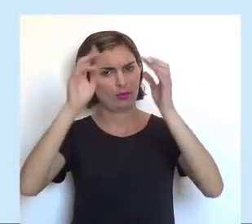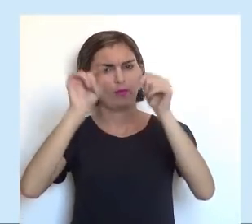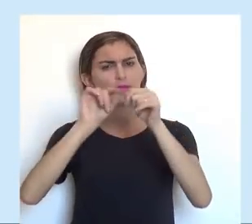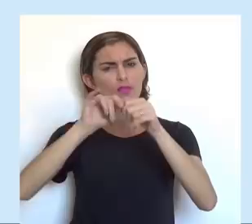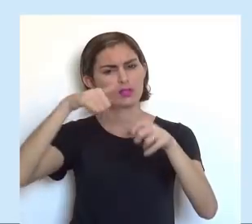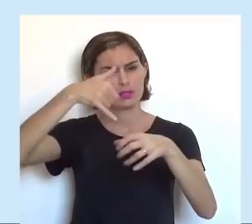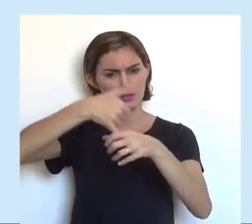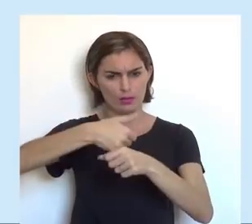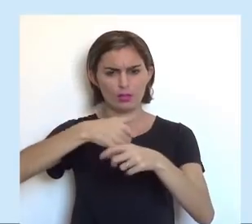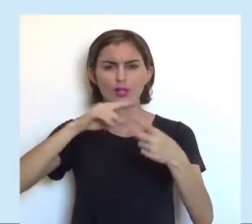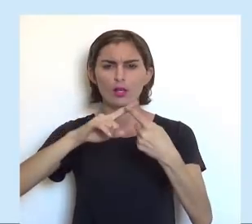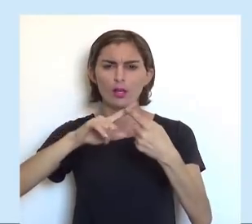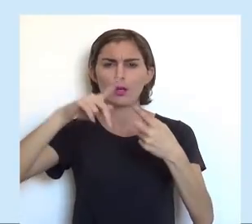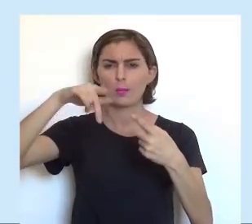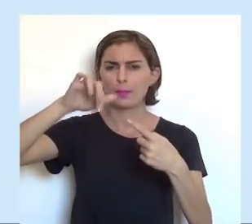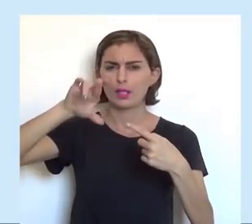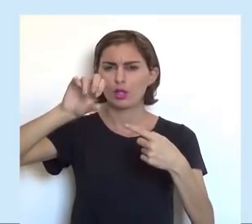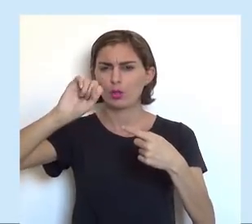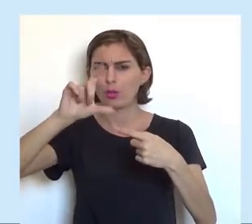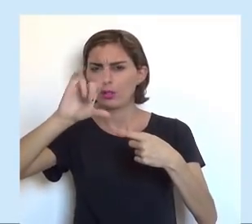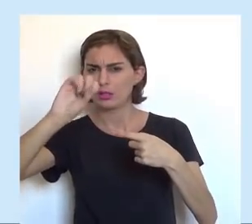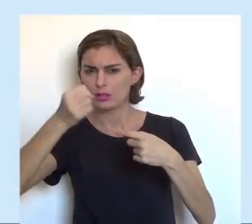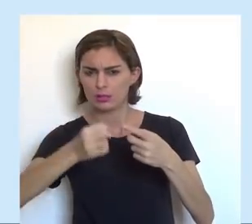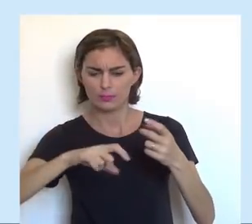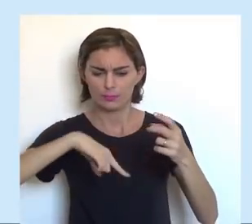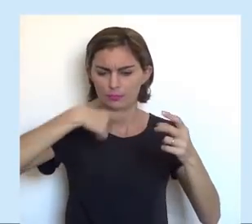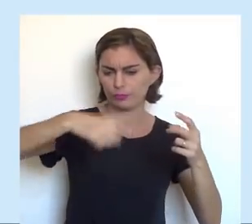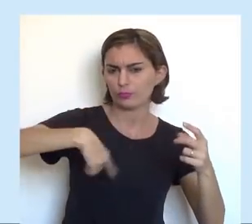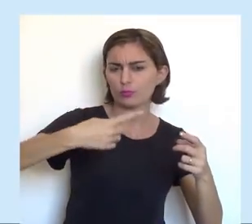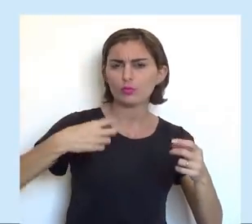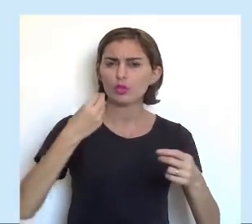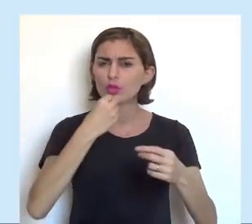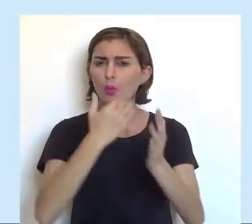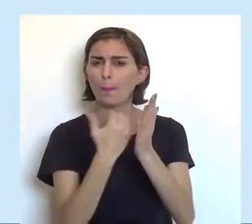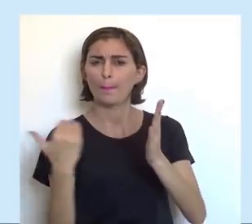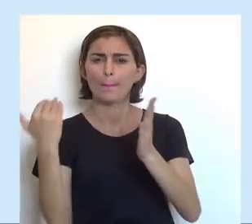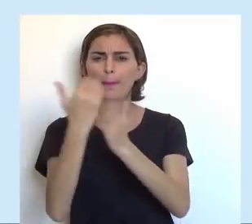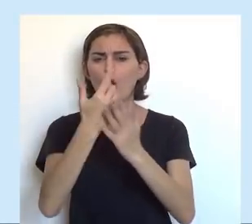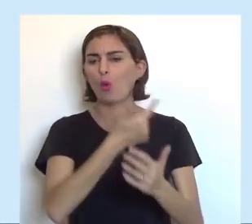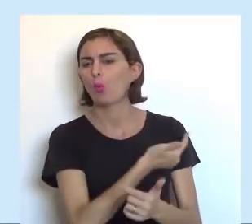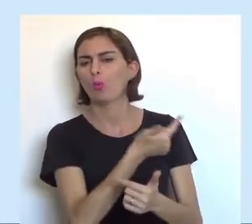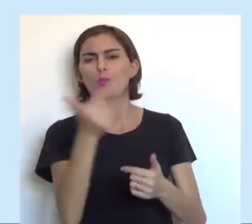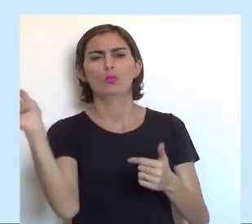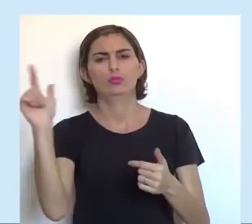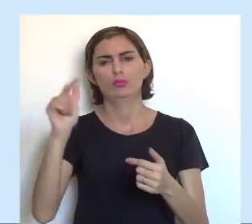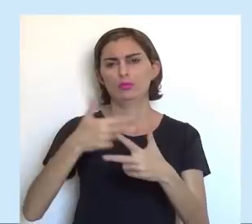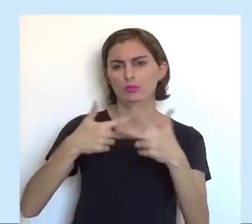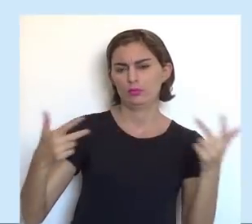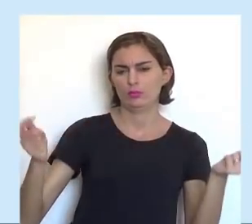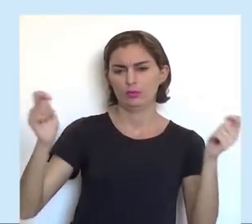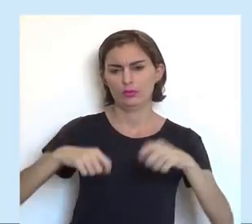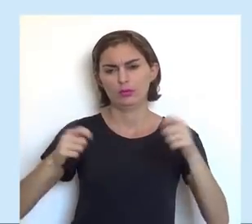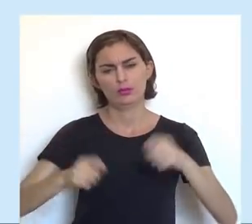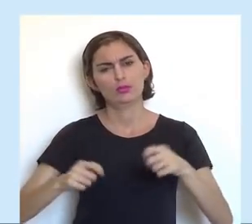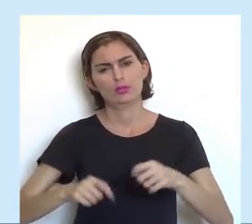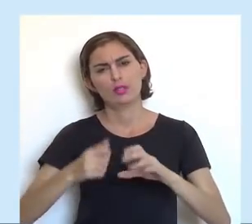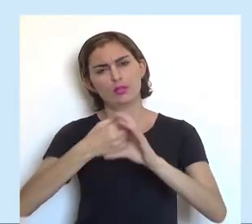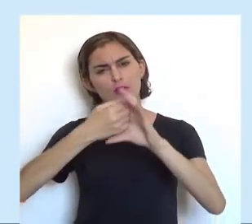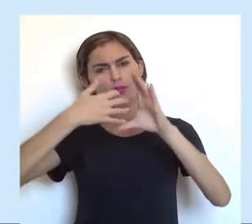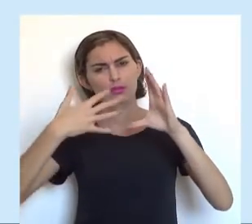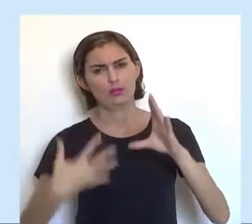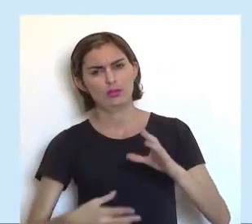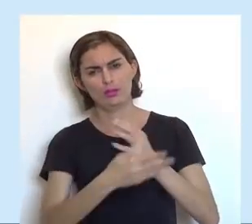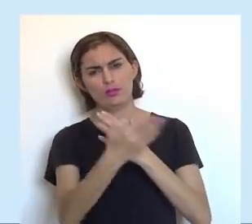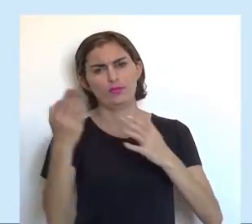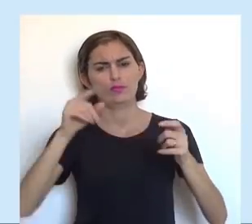vai produzir gasolina através da pirólise do pneu. Você deu uma alternativa, tá? Então isso lhe dá a